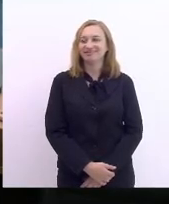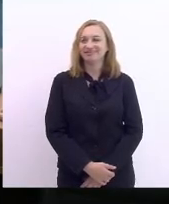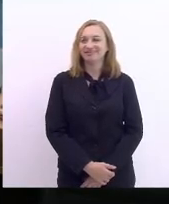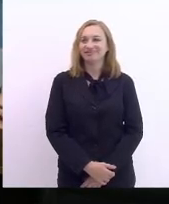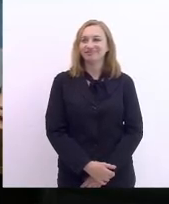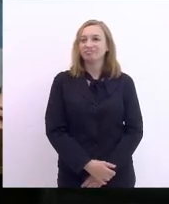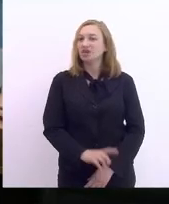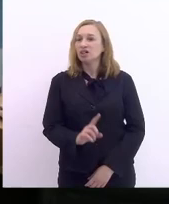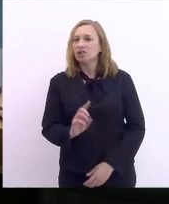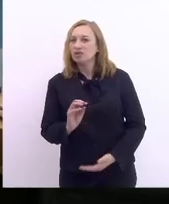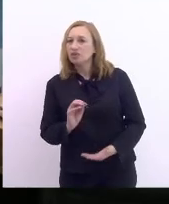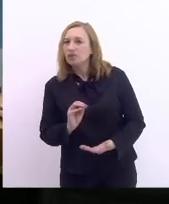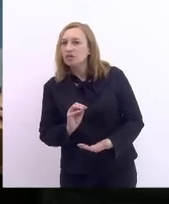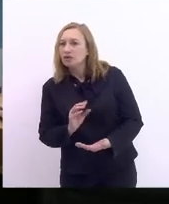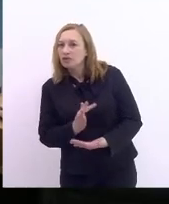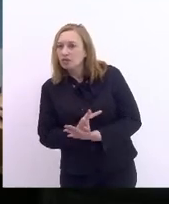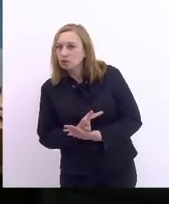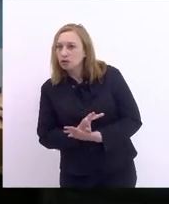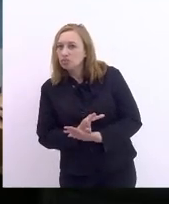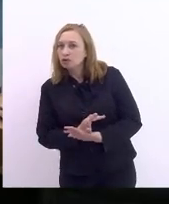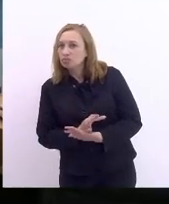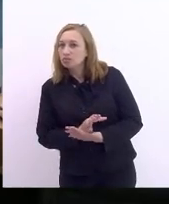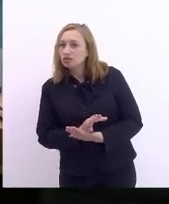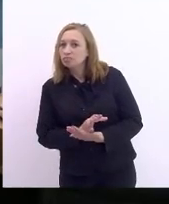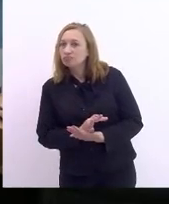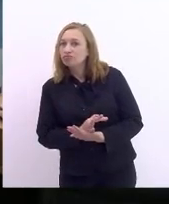e não vieram os conselheiros